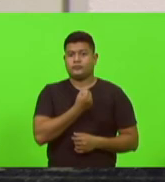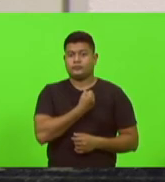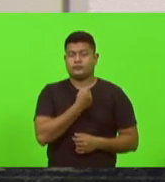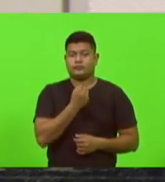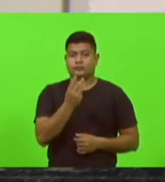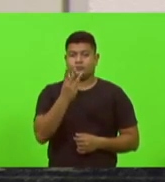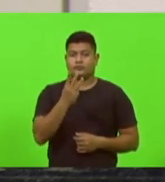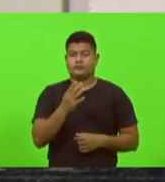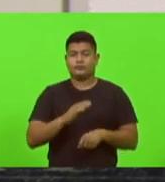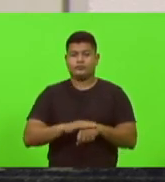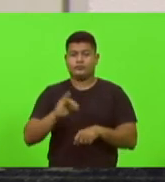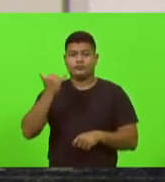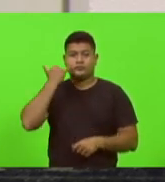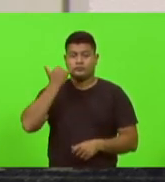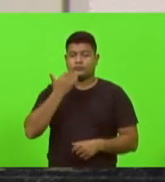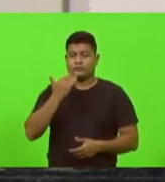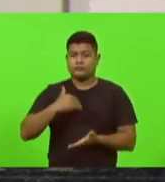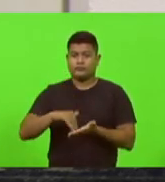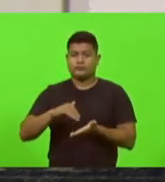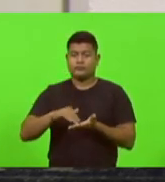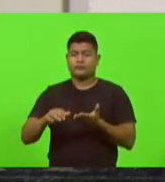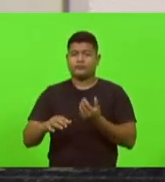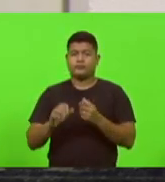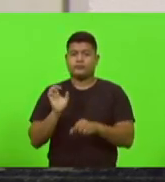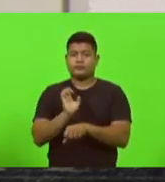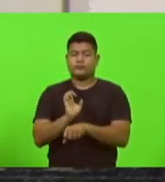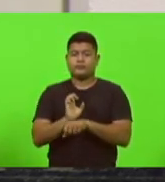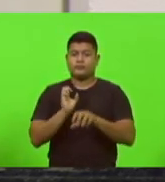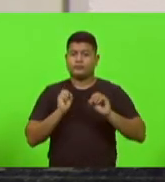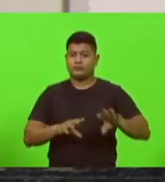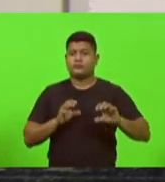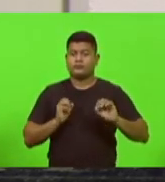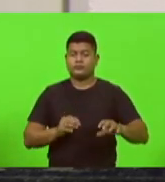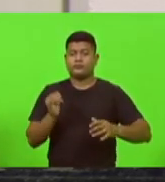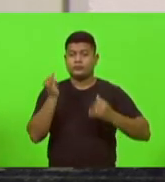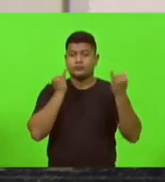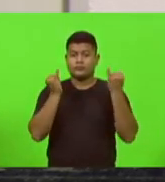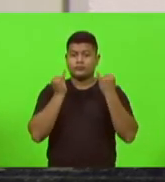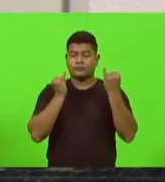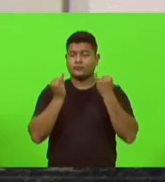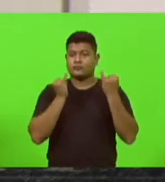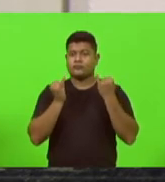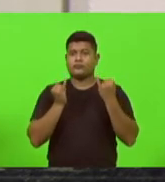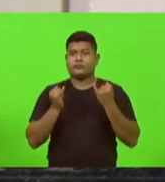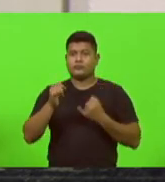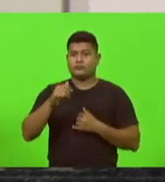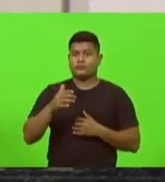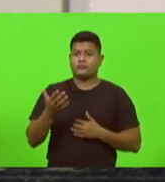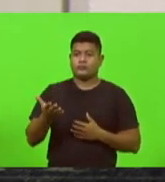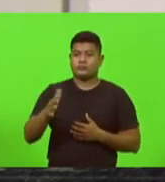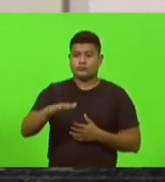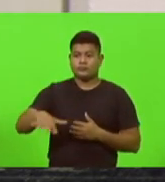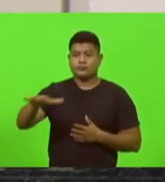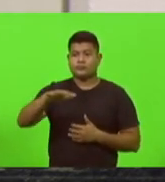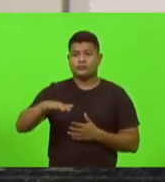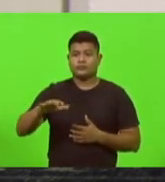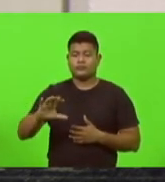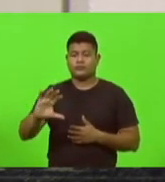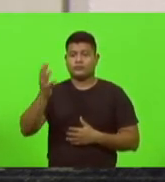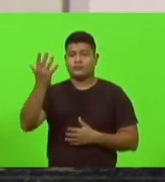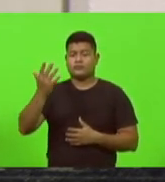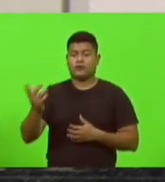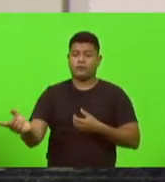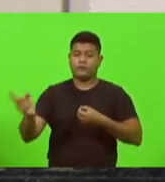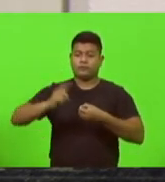Lopes, solicitando ao secretário de Estado da Educação informações acerca da situação do retorno das